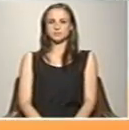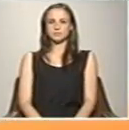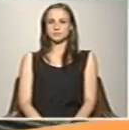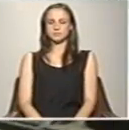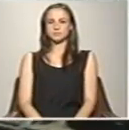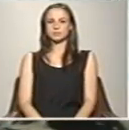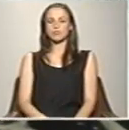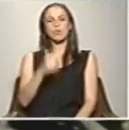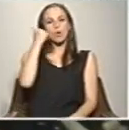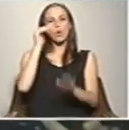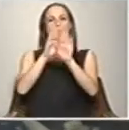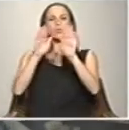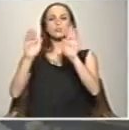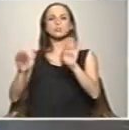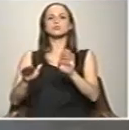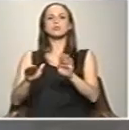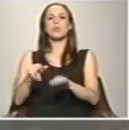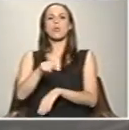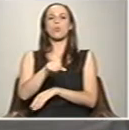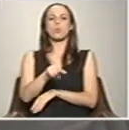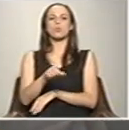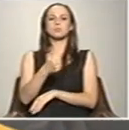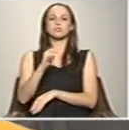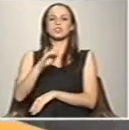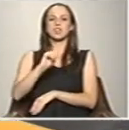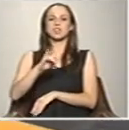O Museu dos Pescainhos, em colaboração com a Cerci